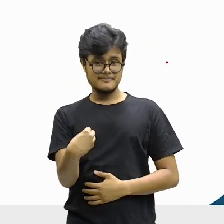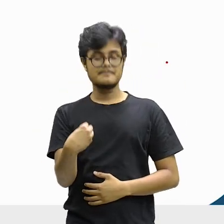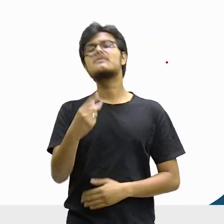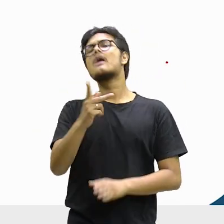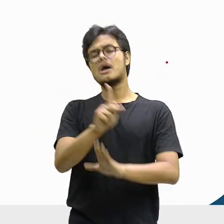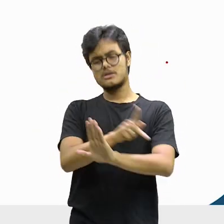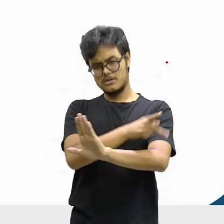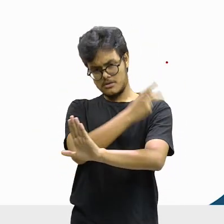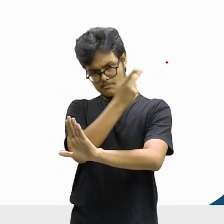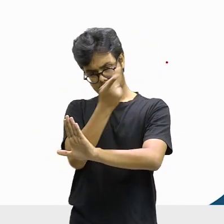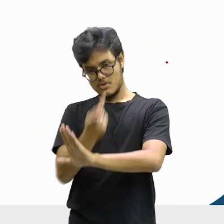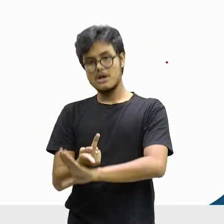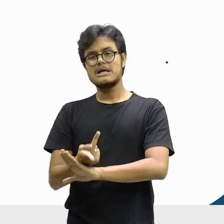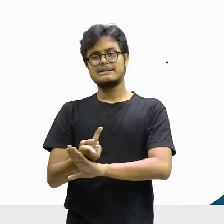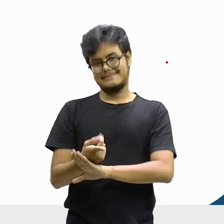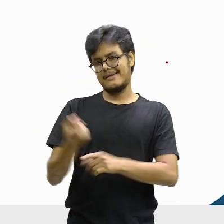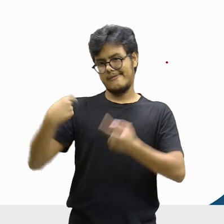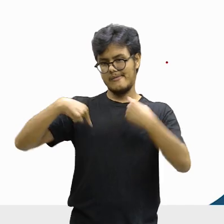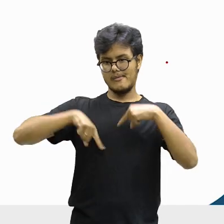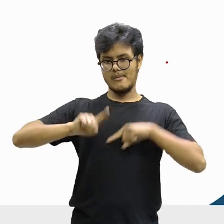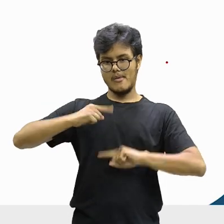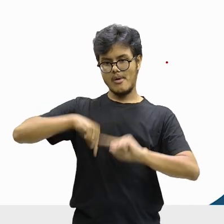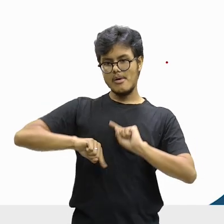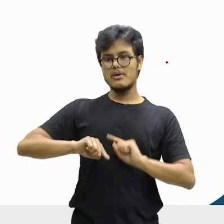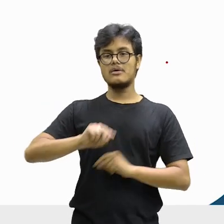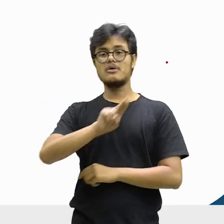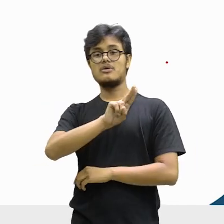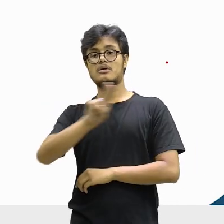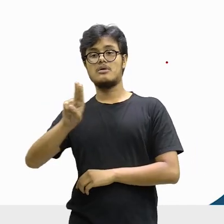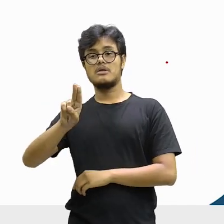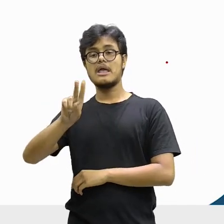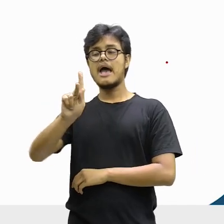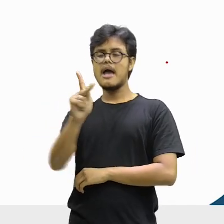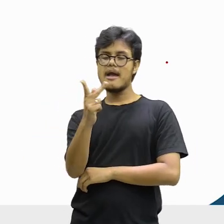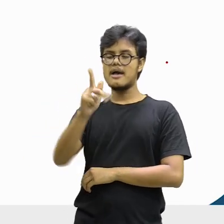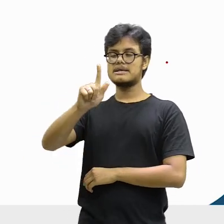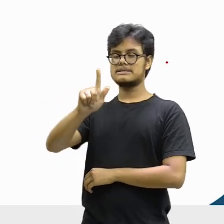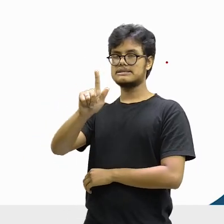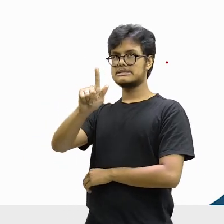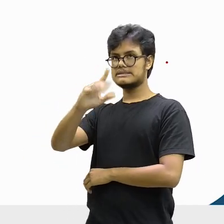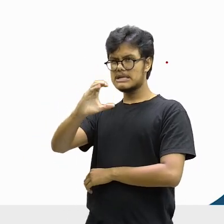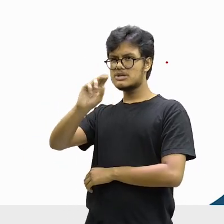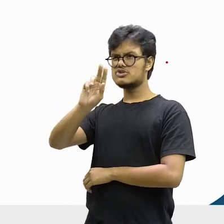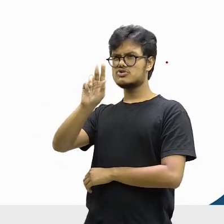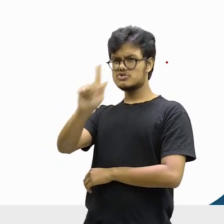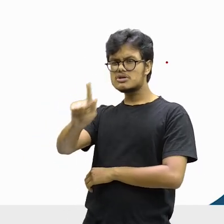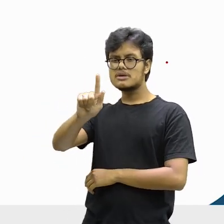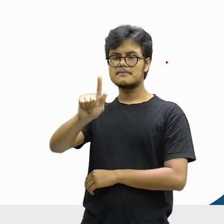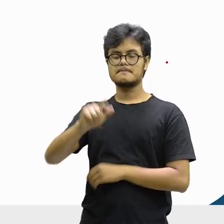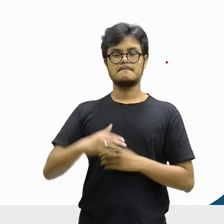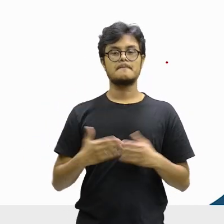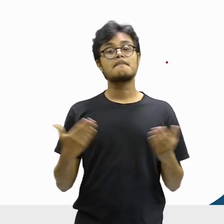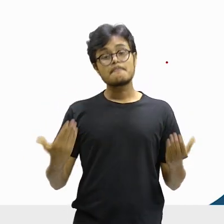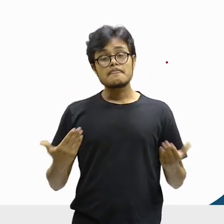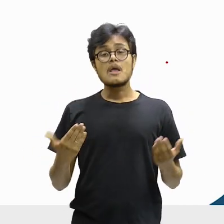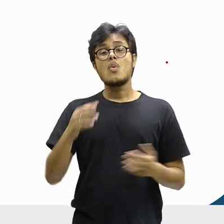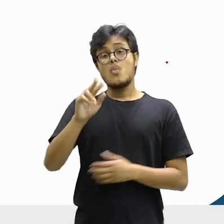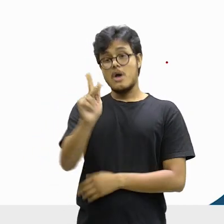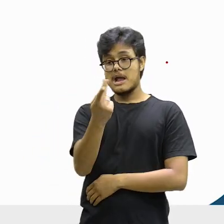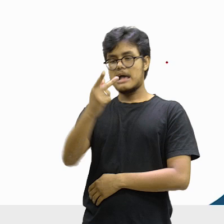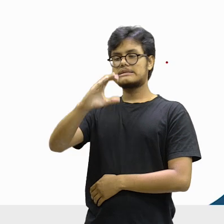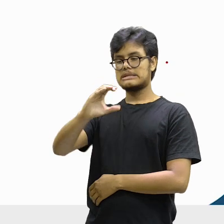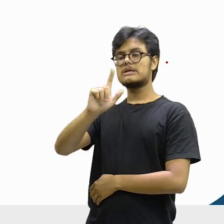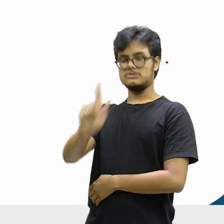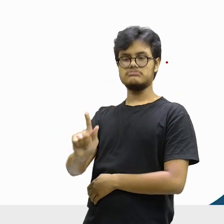começar a produzir um determinado hormônio que a gente denomina de hormônio HCG. Tá? Então, esse hormônio HCG